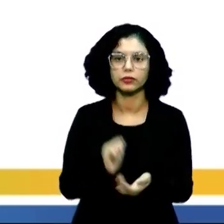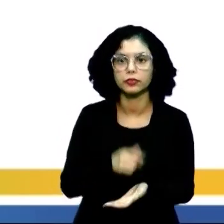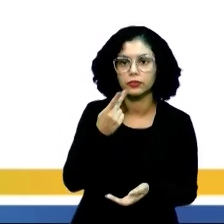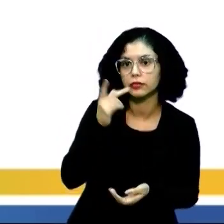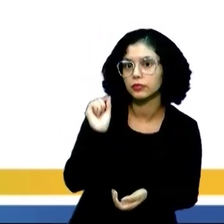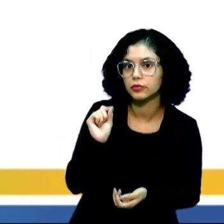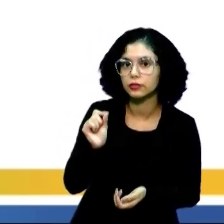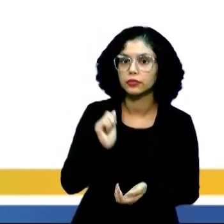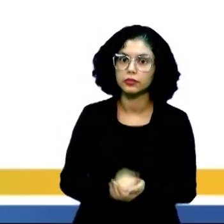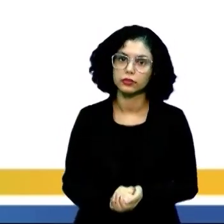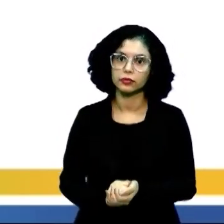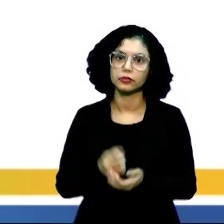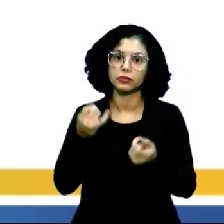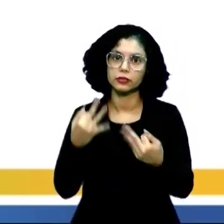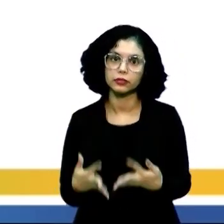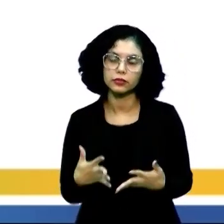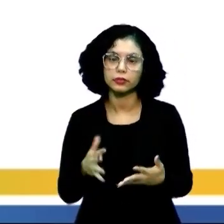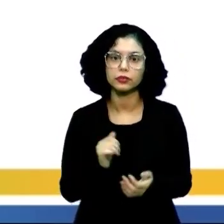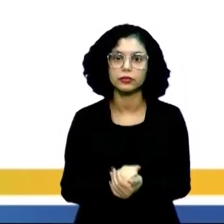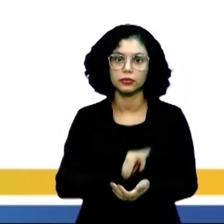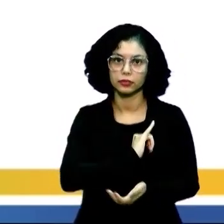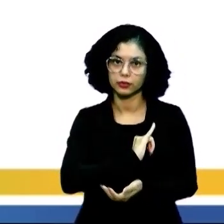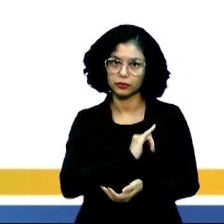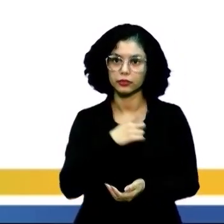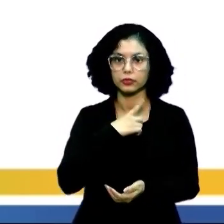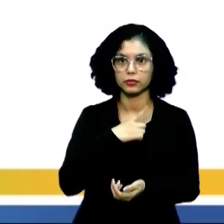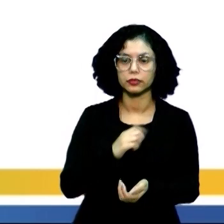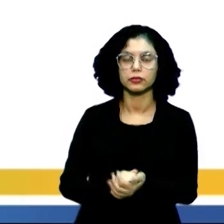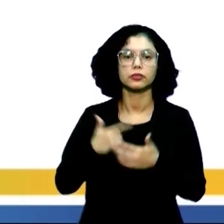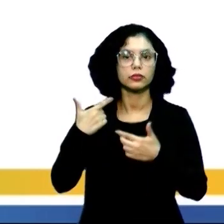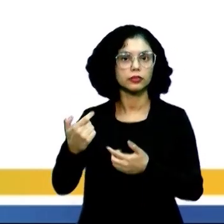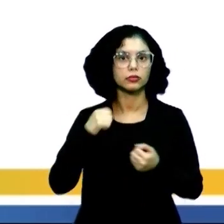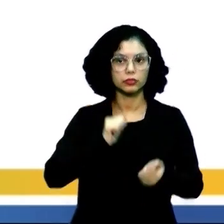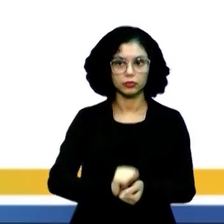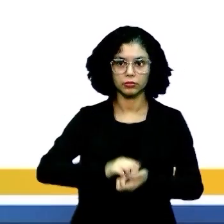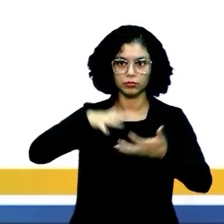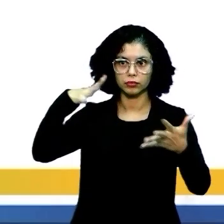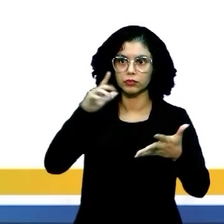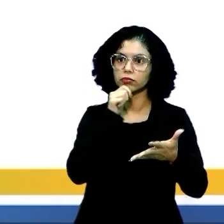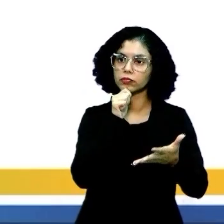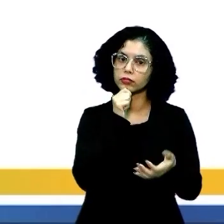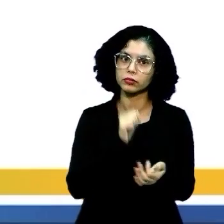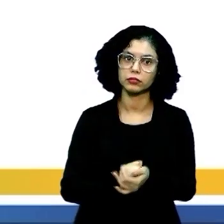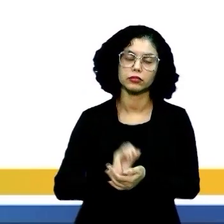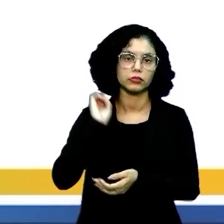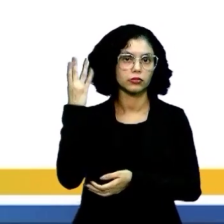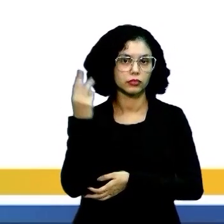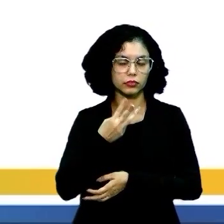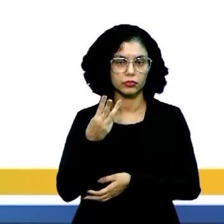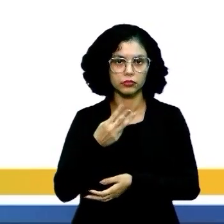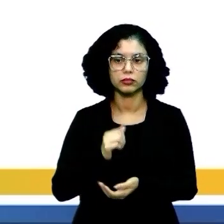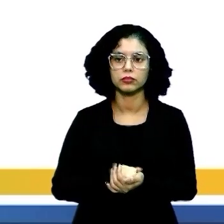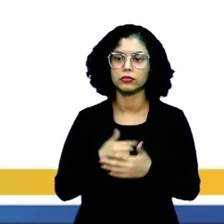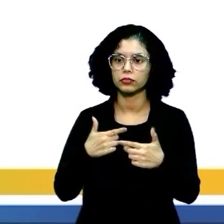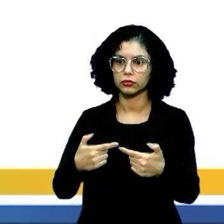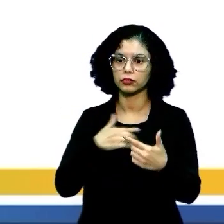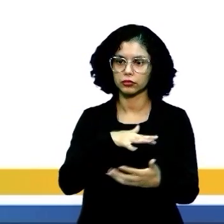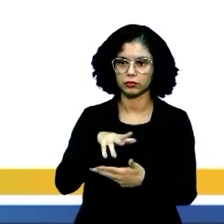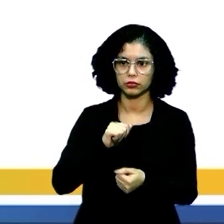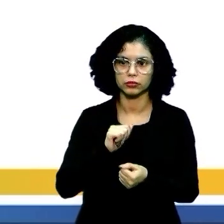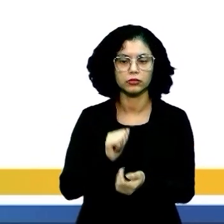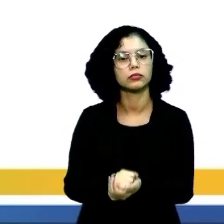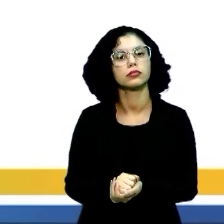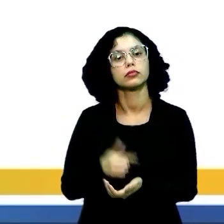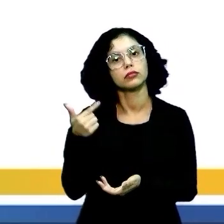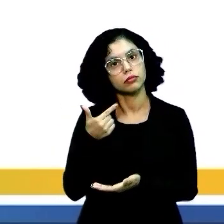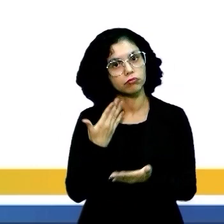o seguinte, explica pelo fato de o Iraque deter à época armas nucleares que poderiam desencadear a Terceira Guerra Mundial. Segundo